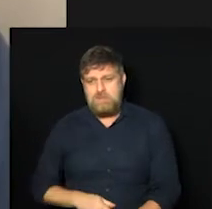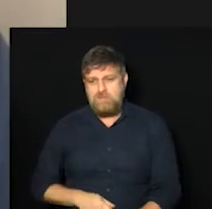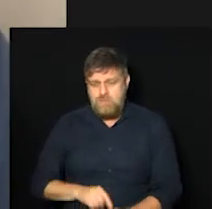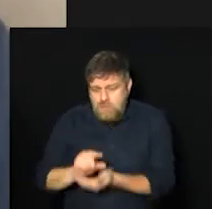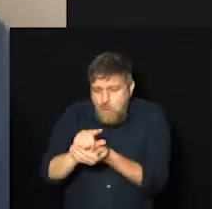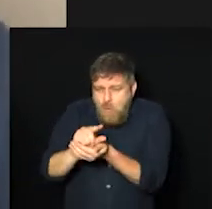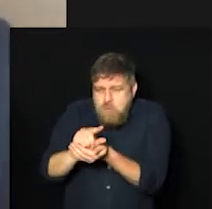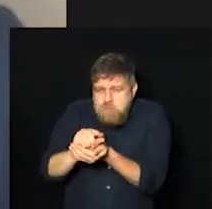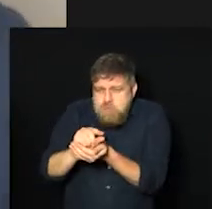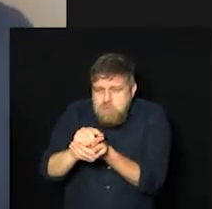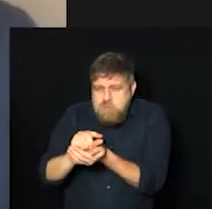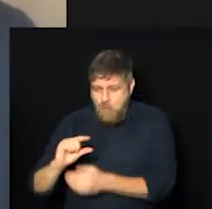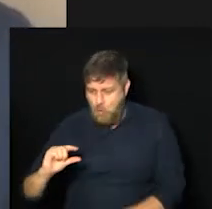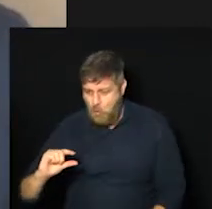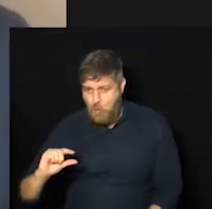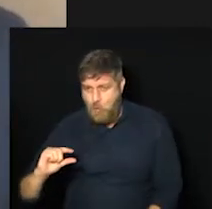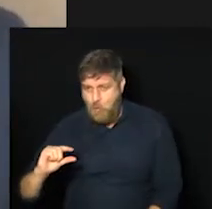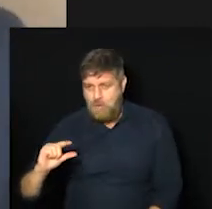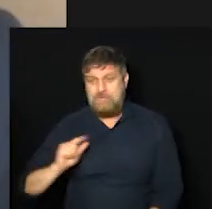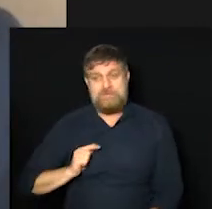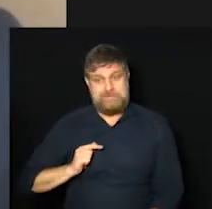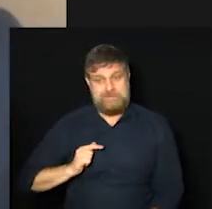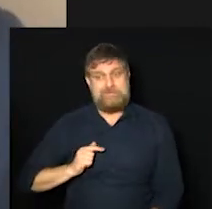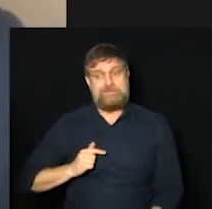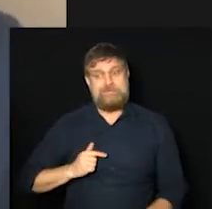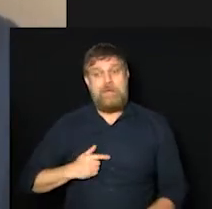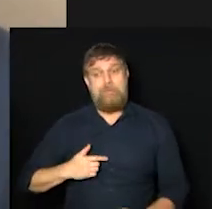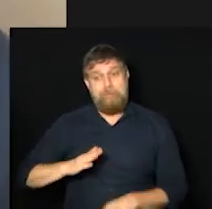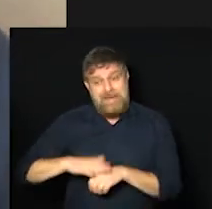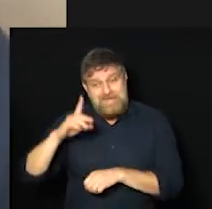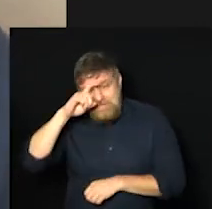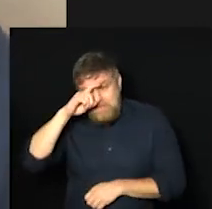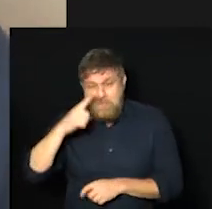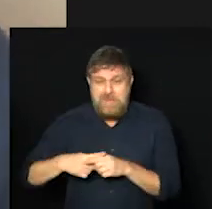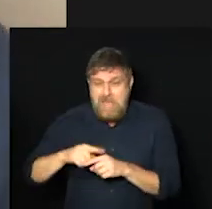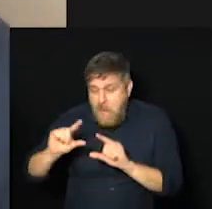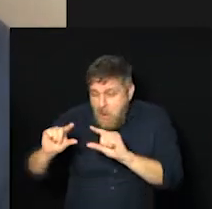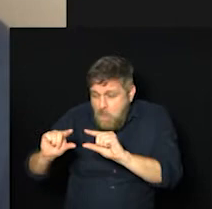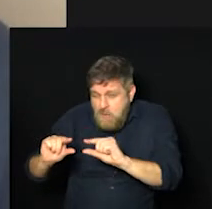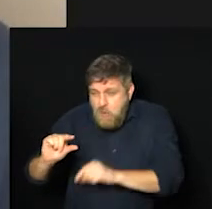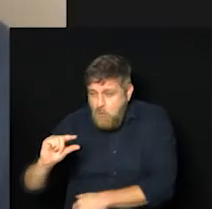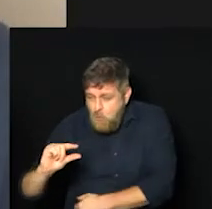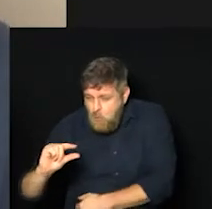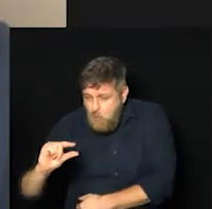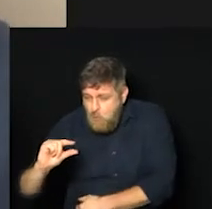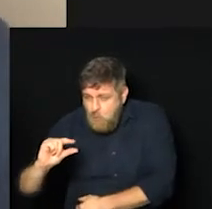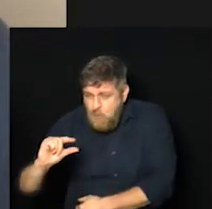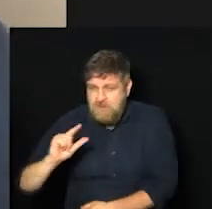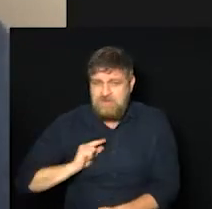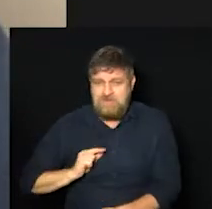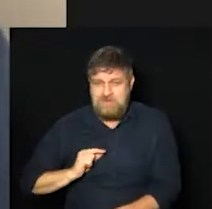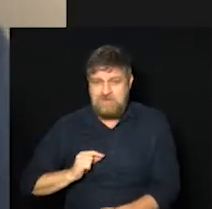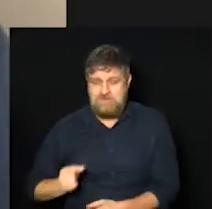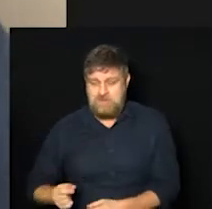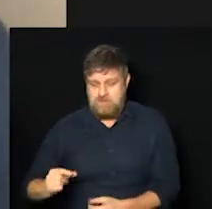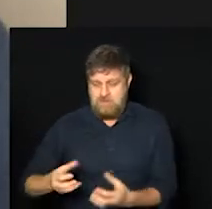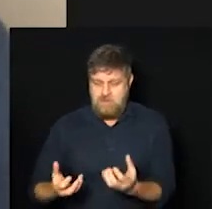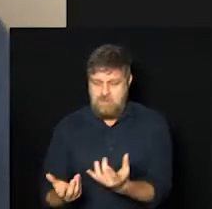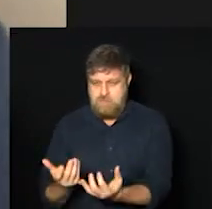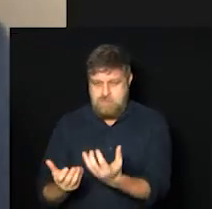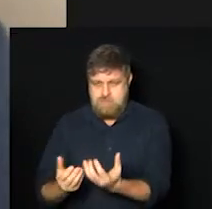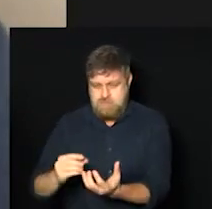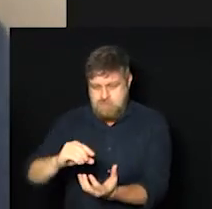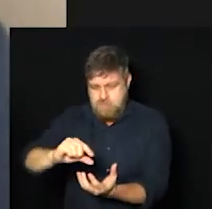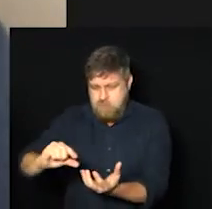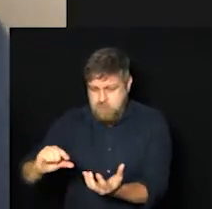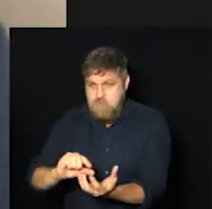codorna, vai dar mais trabalho, né? Porque ele é menorzinho, então você vai ter que fazer uma quantidade maior, mas fica